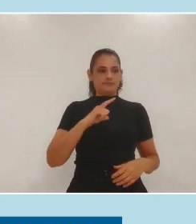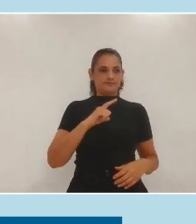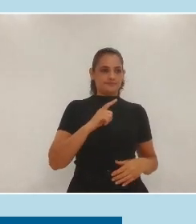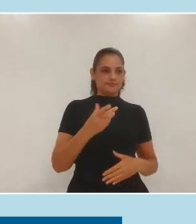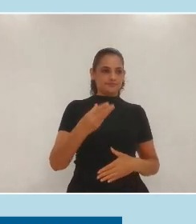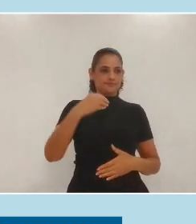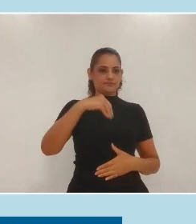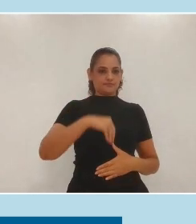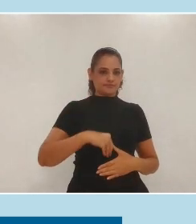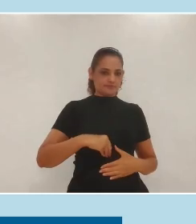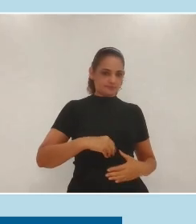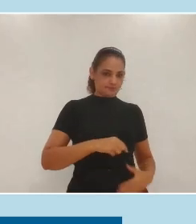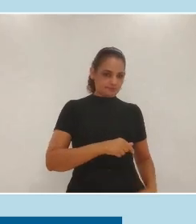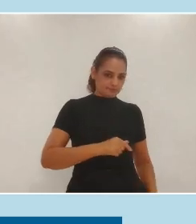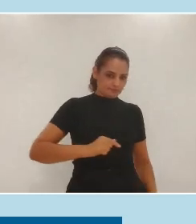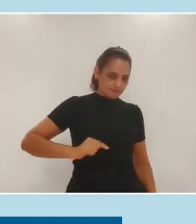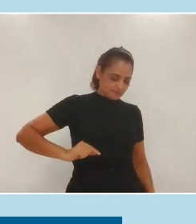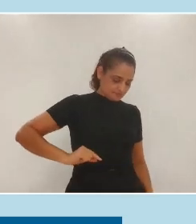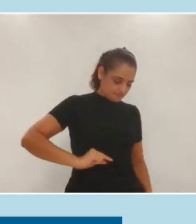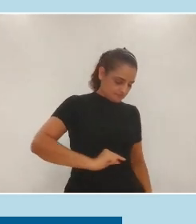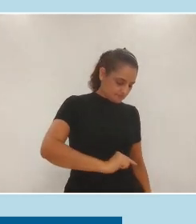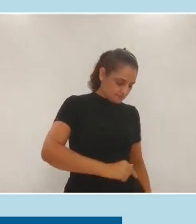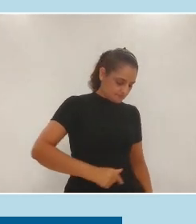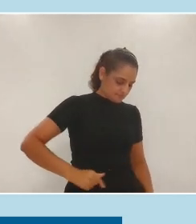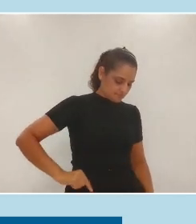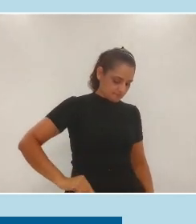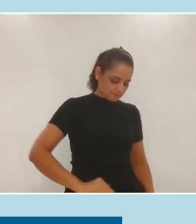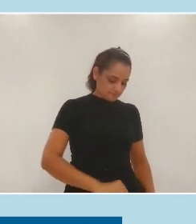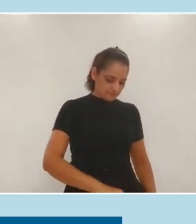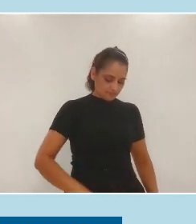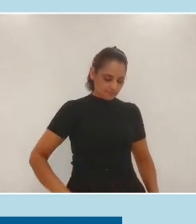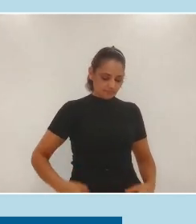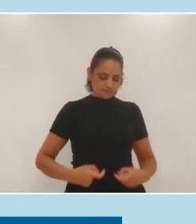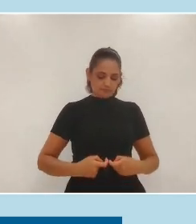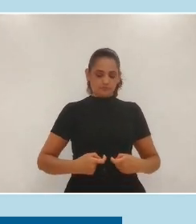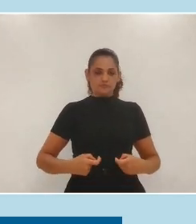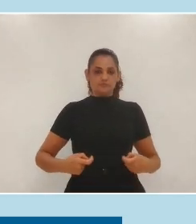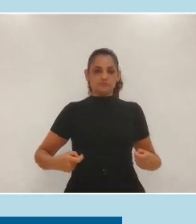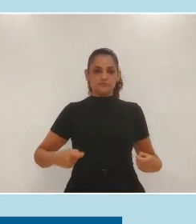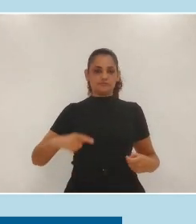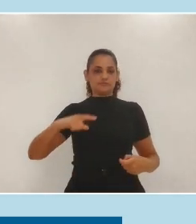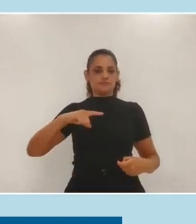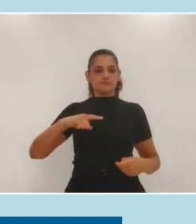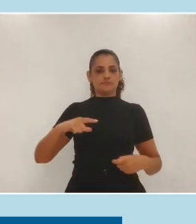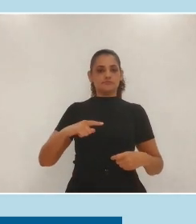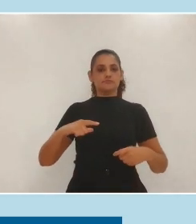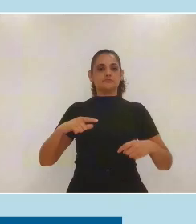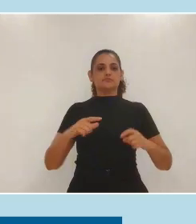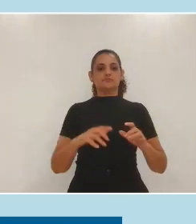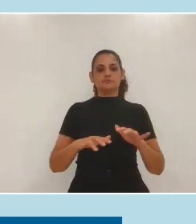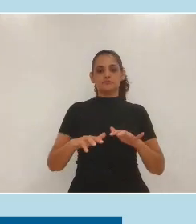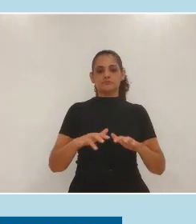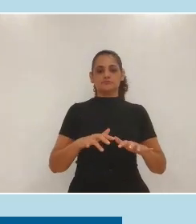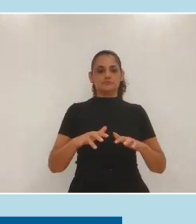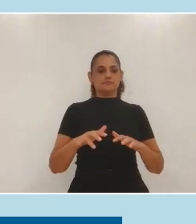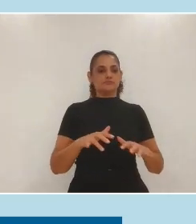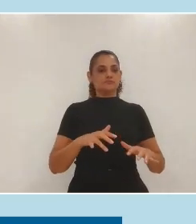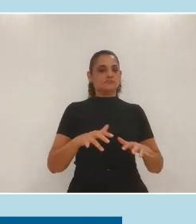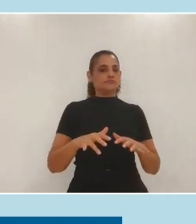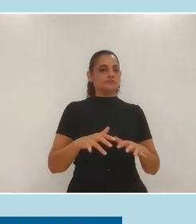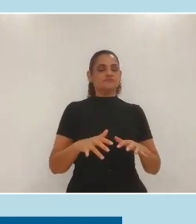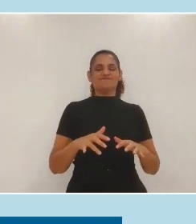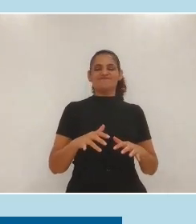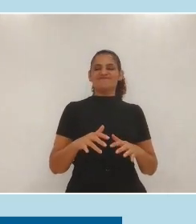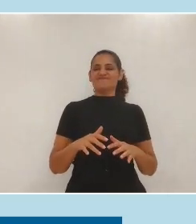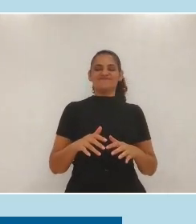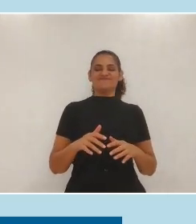esticar também. E se houver um movimento peristáltico incoerente, vai